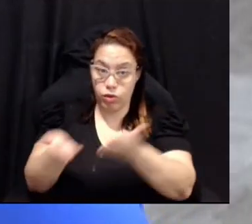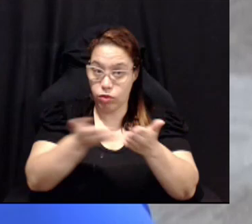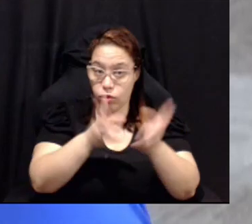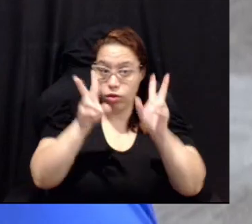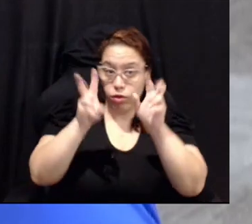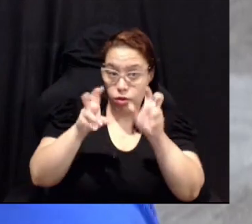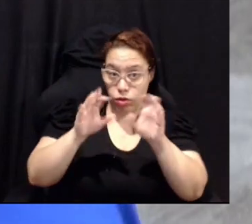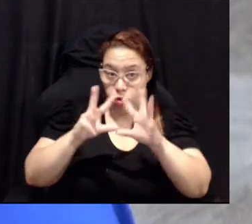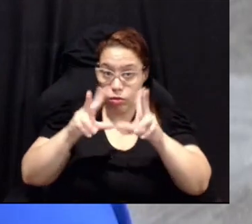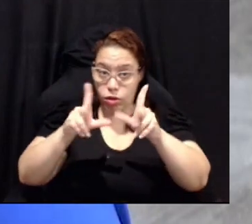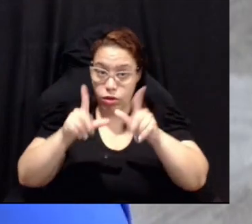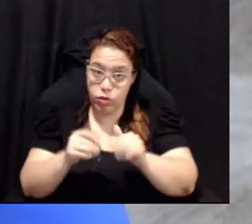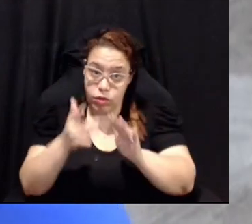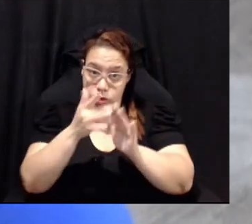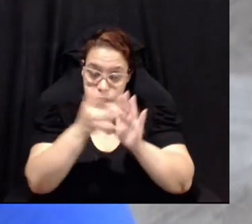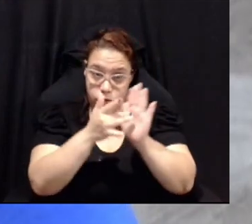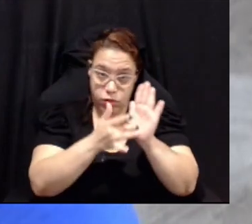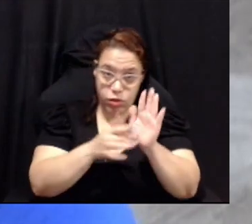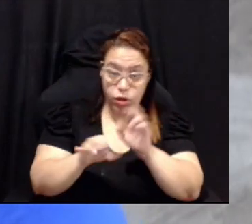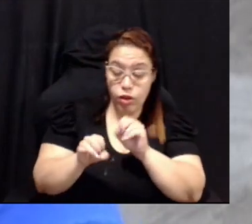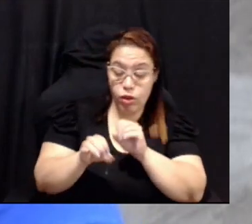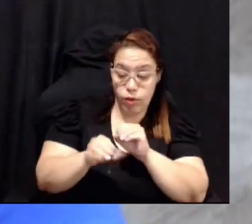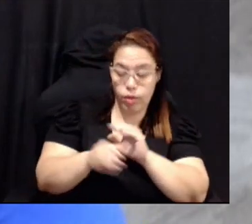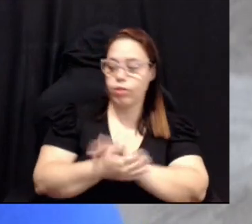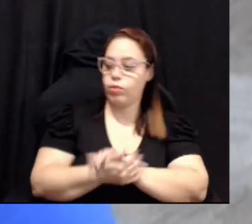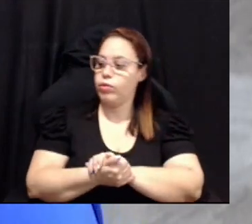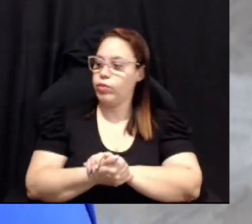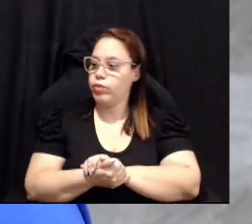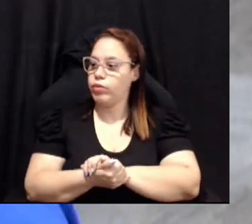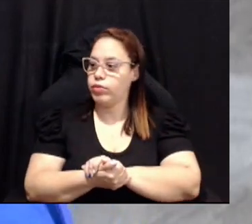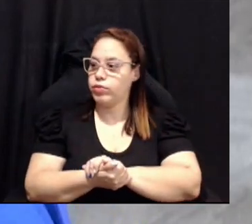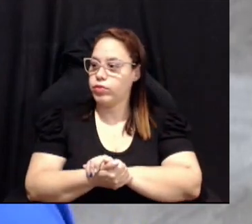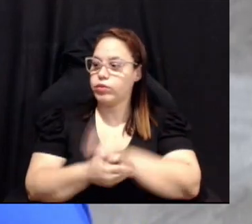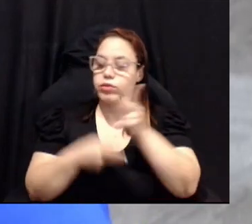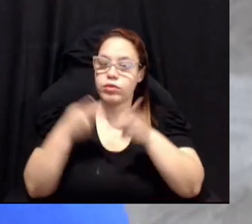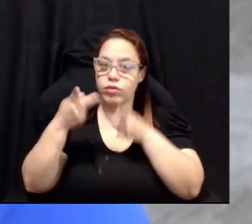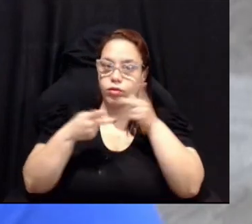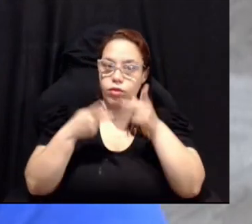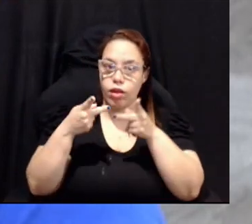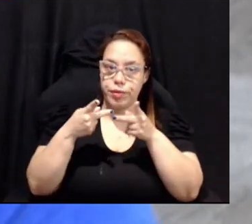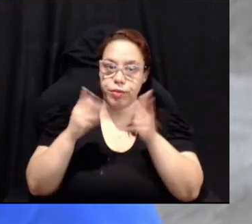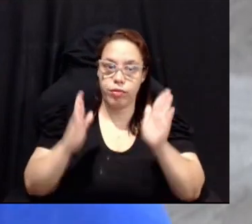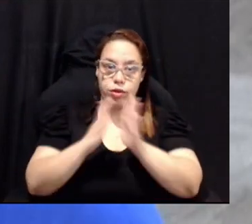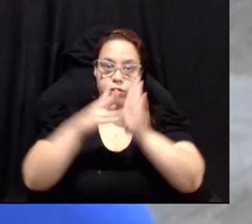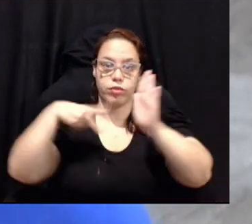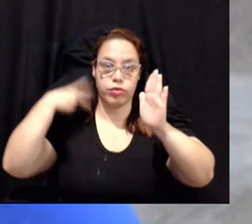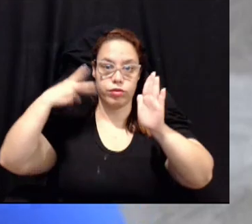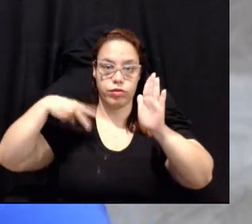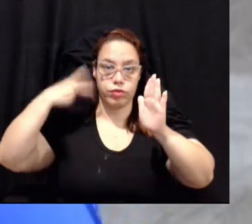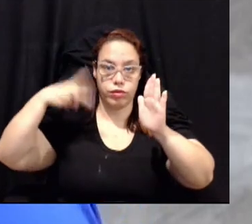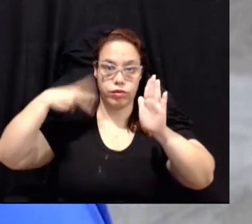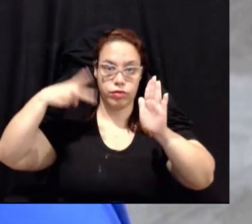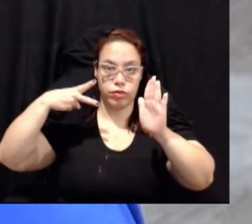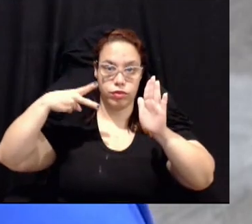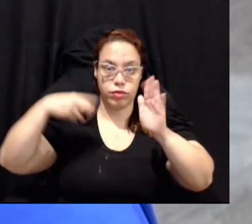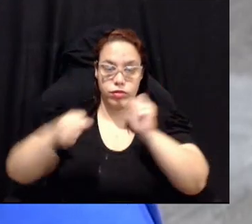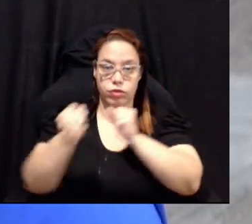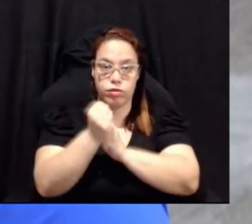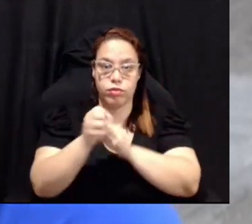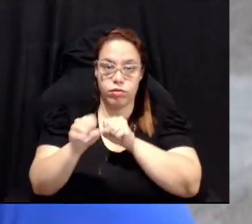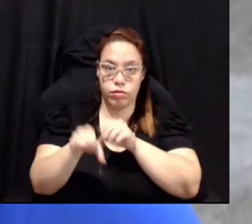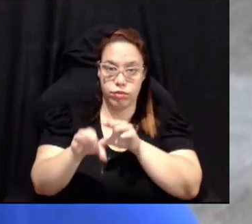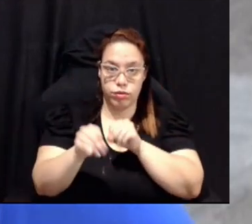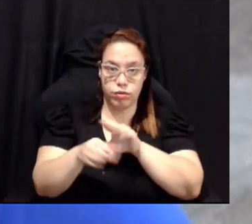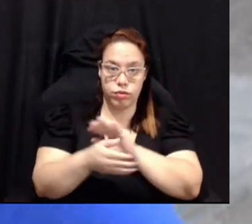gerais que pautam a educação. Então, a gente está falando de uma frente parlamentar que defende a educação, que